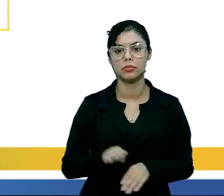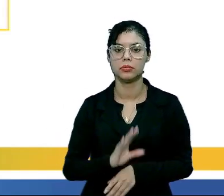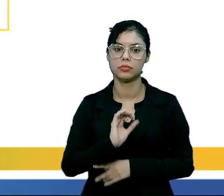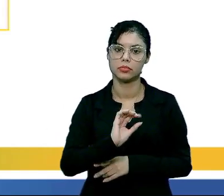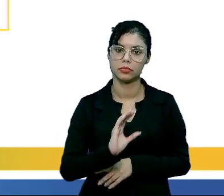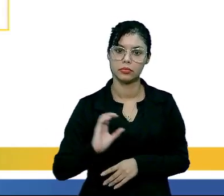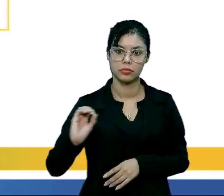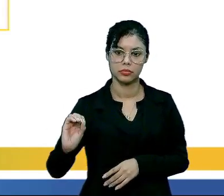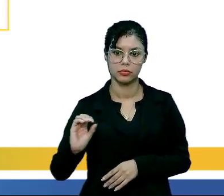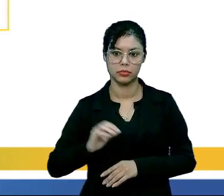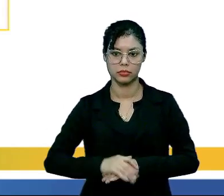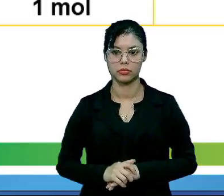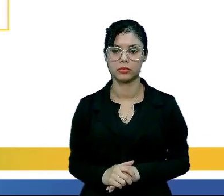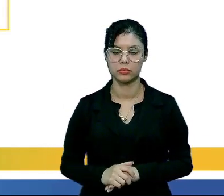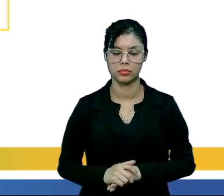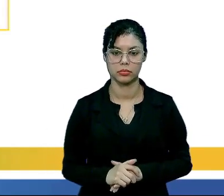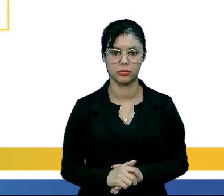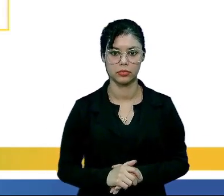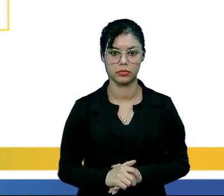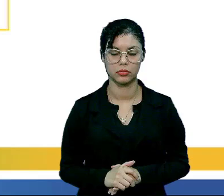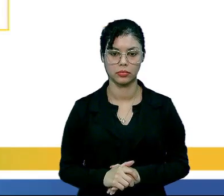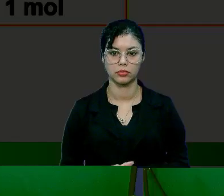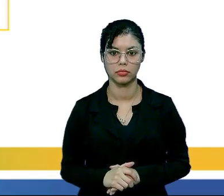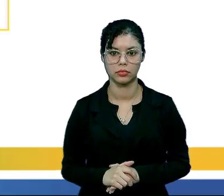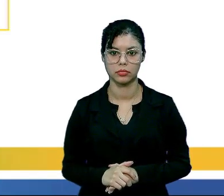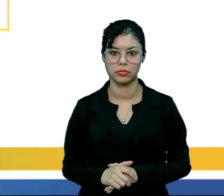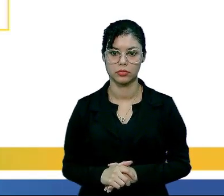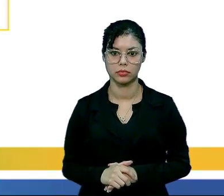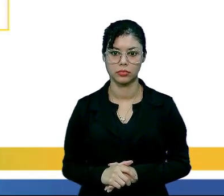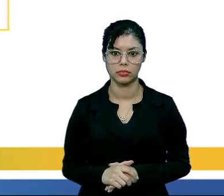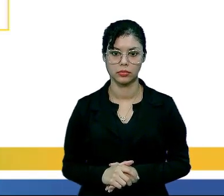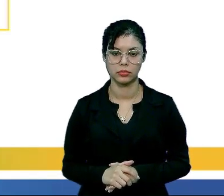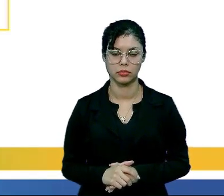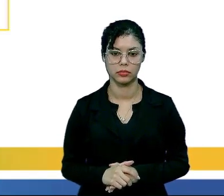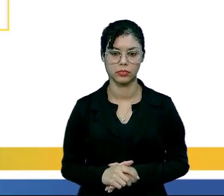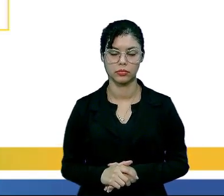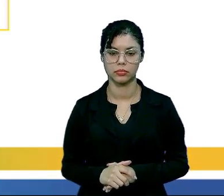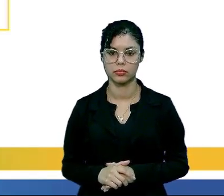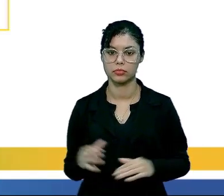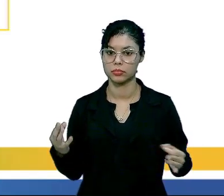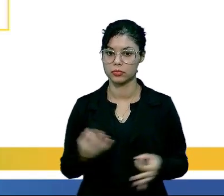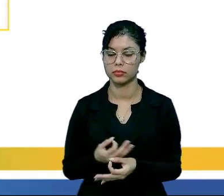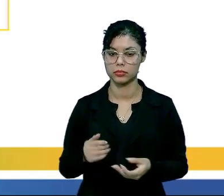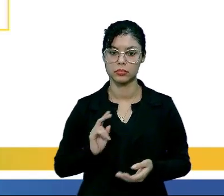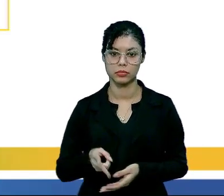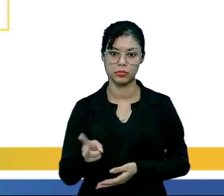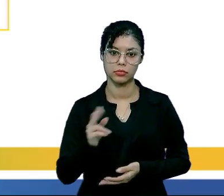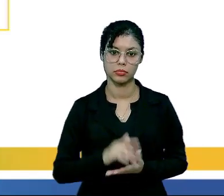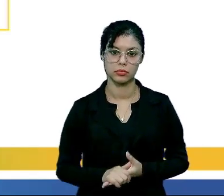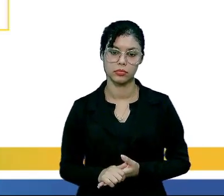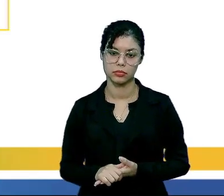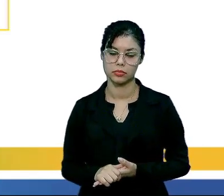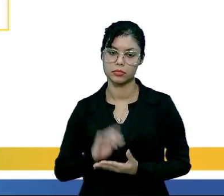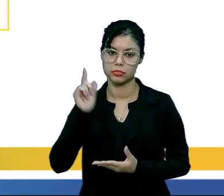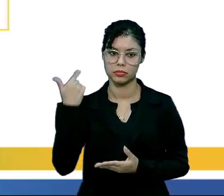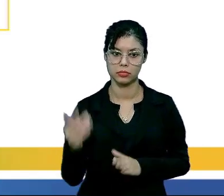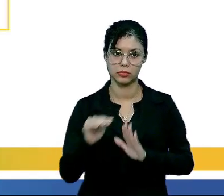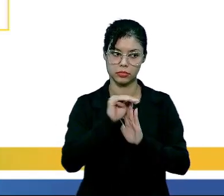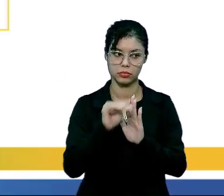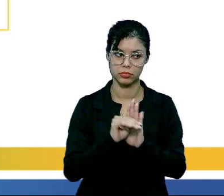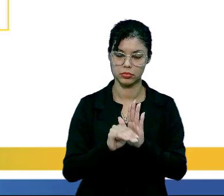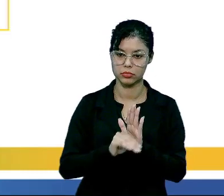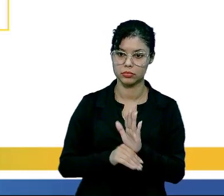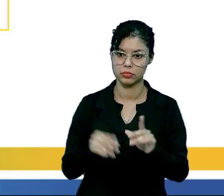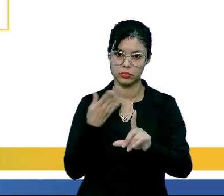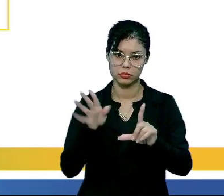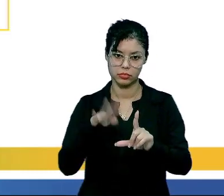0 mols para o PCl3 e 0 mols para o Cl2. Perfeito, pessoal? Vamos seguir então. As outras linhas